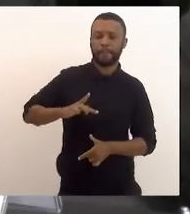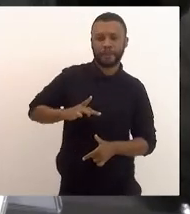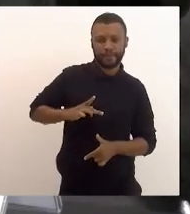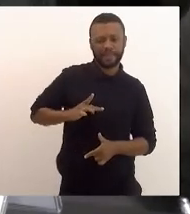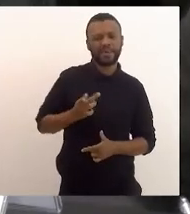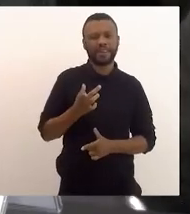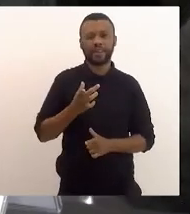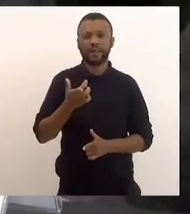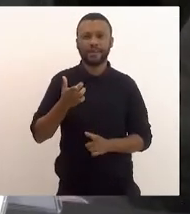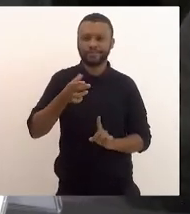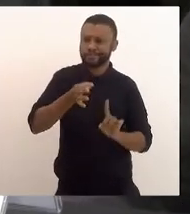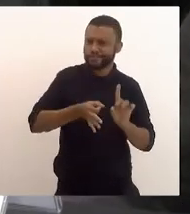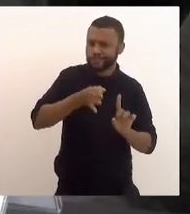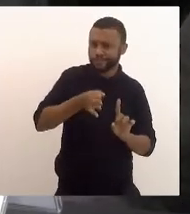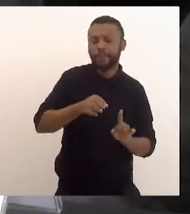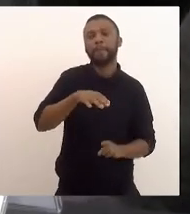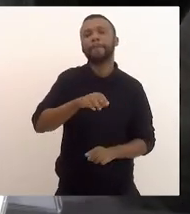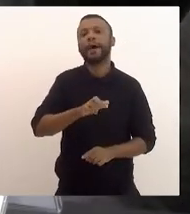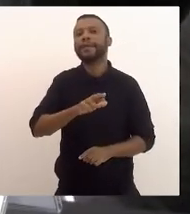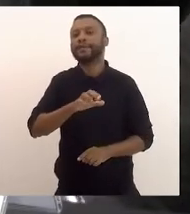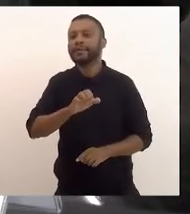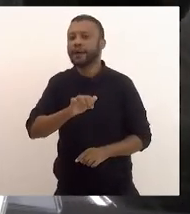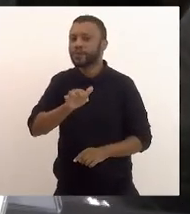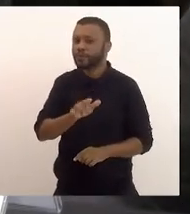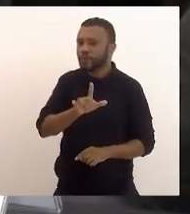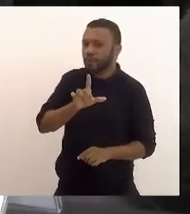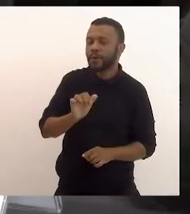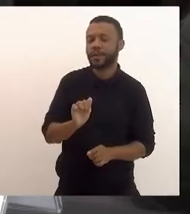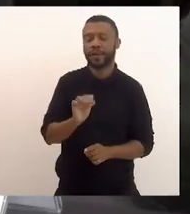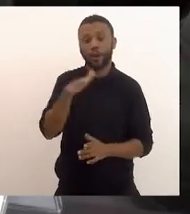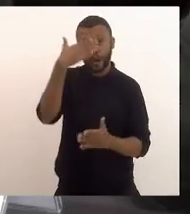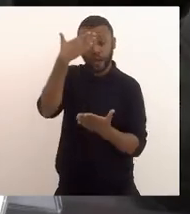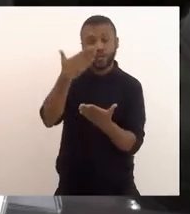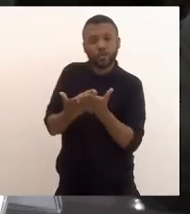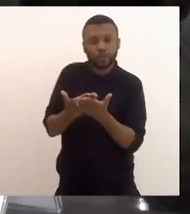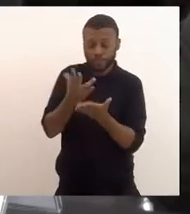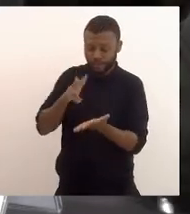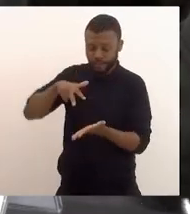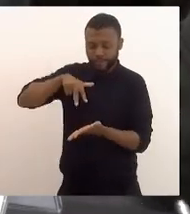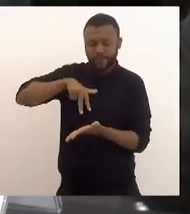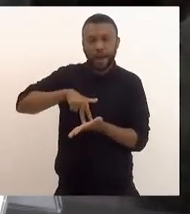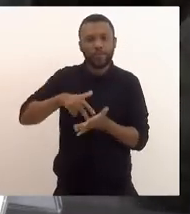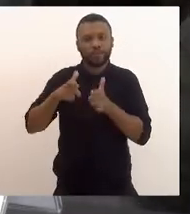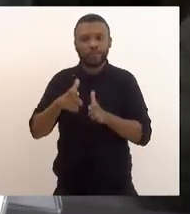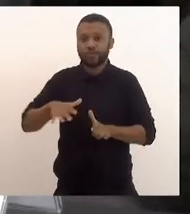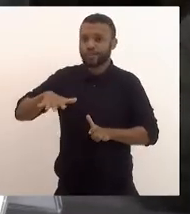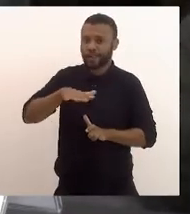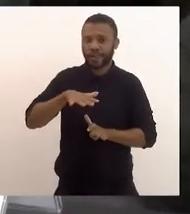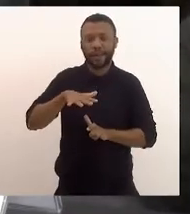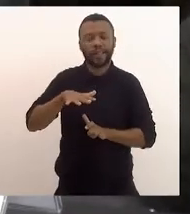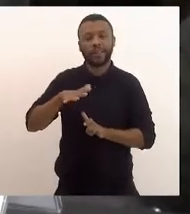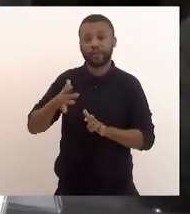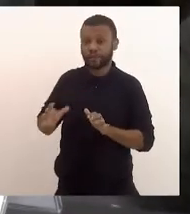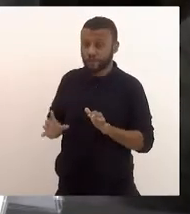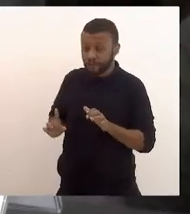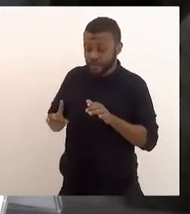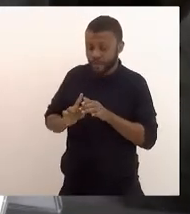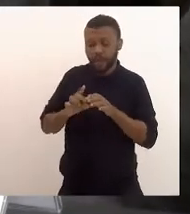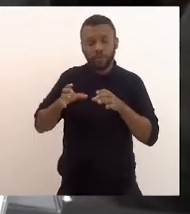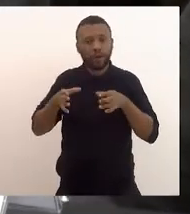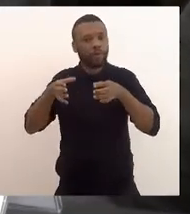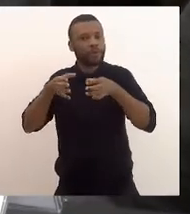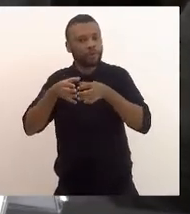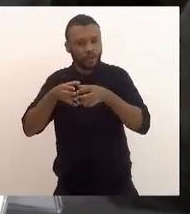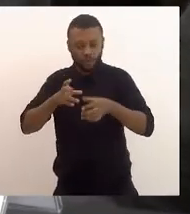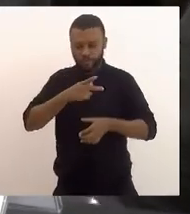Amado Eufrásia e acredito que fala de um lugar da comissão enquanto presidenta